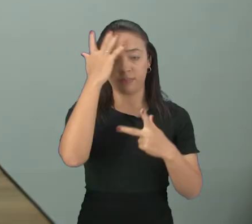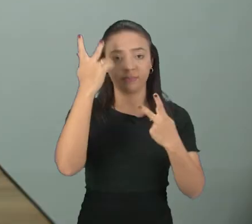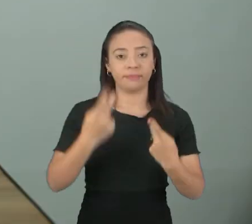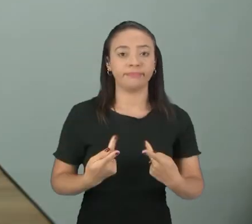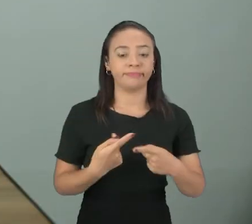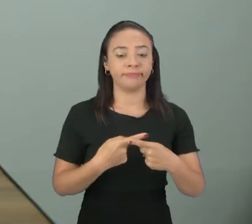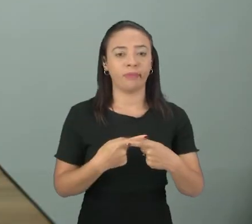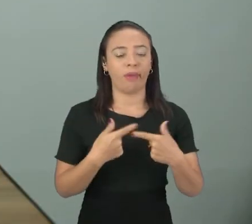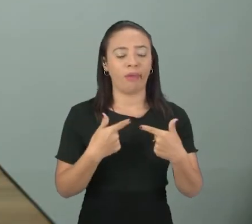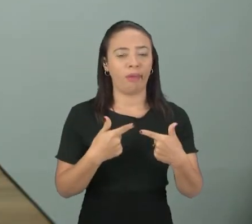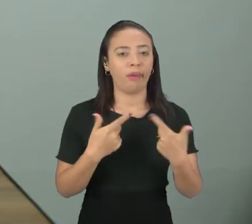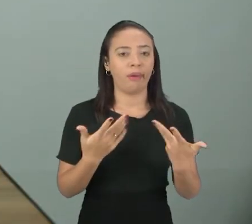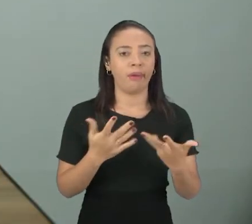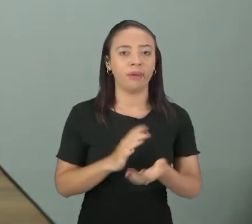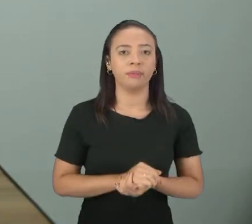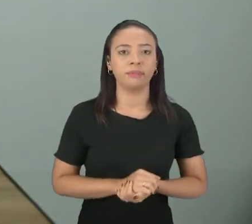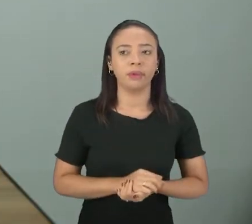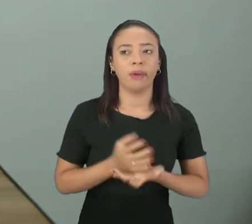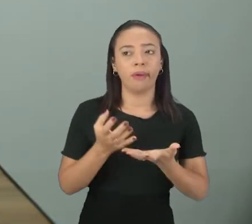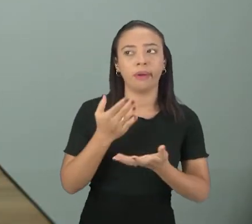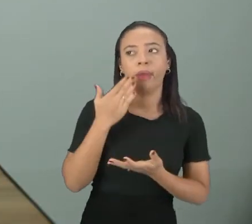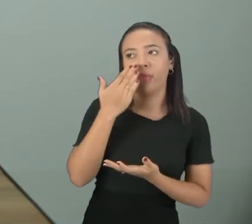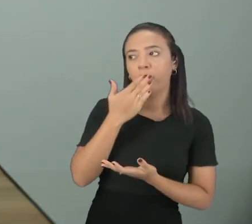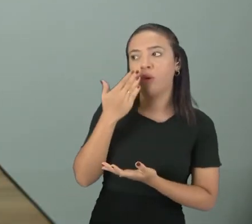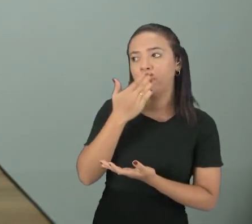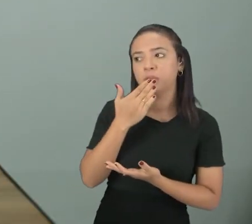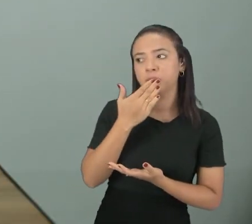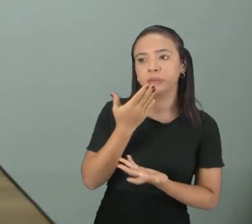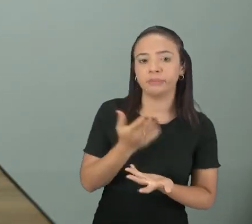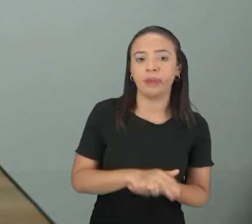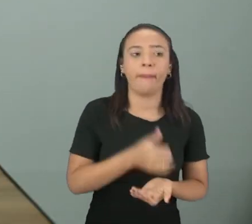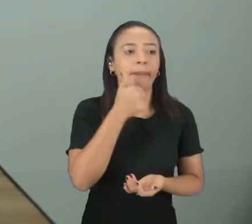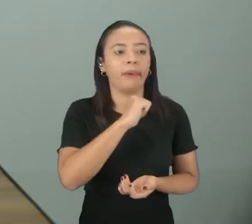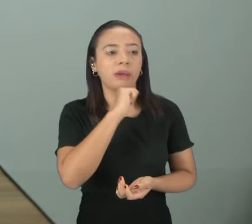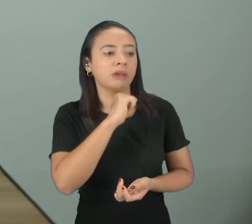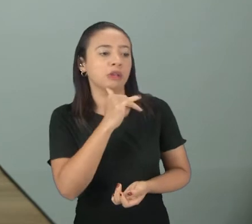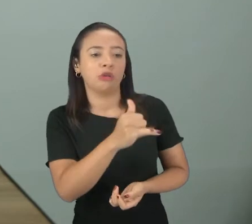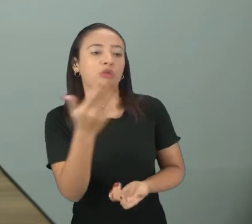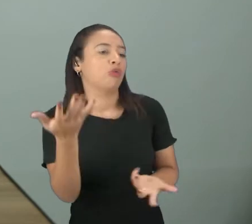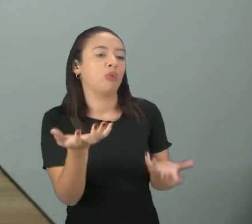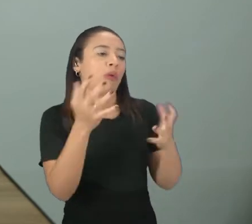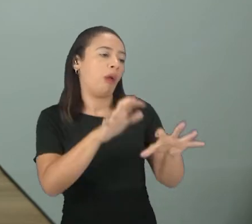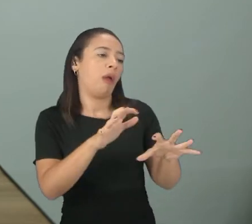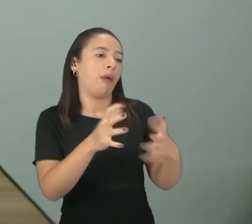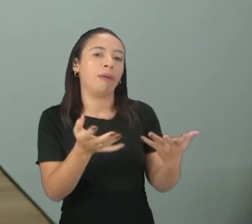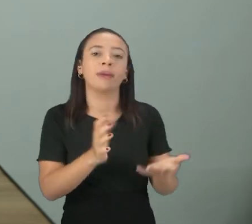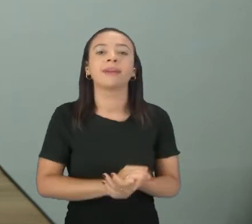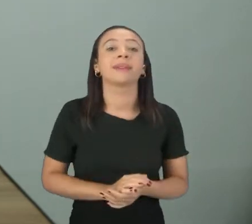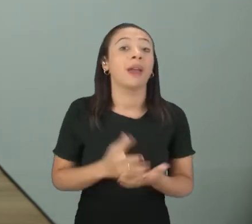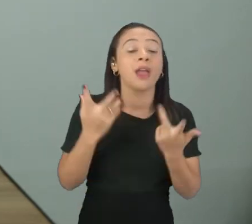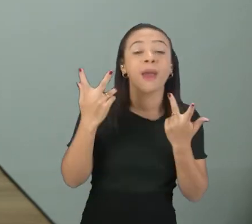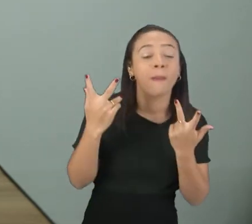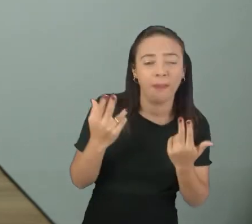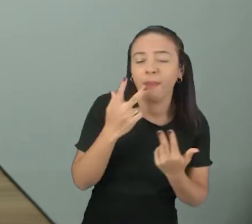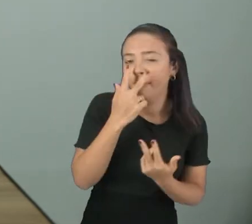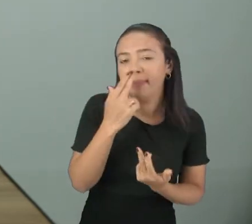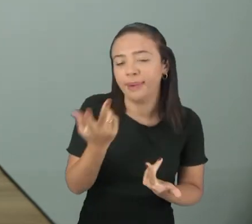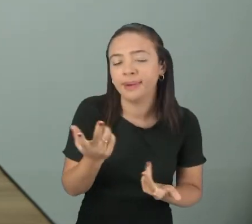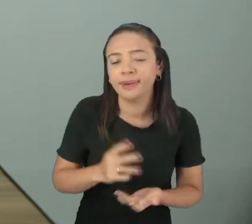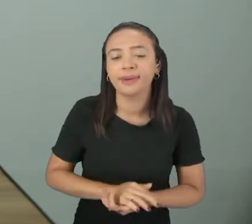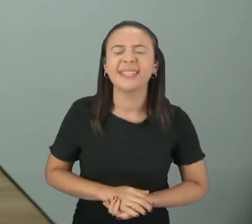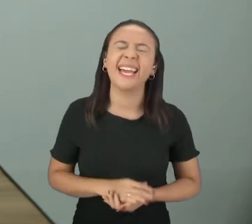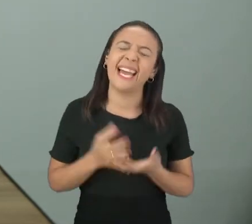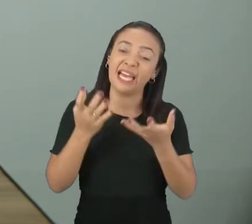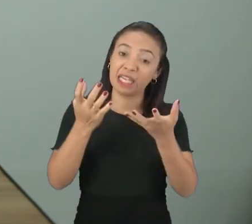E aí já viu aquela história, eu queria doce, mãe. A mãe diz, não vai, agora não vai comer. Eu também não queria, né? Foi mais ou menos isso.